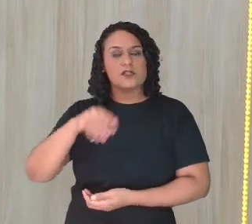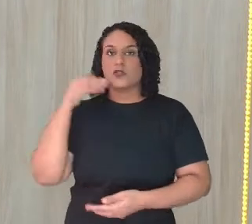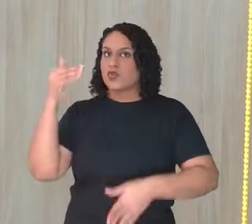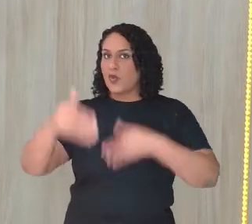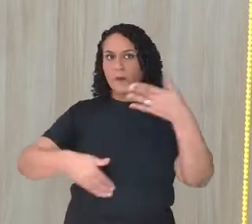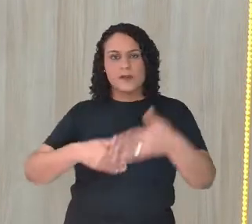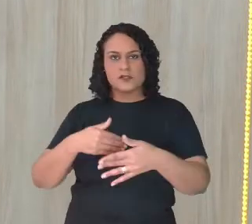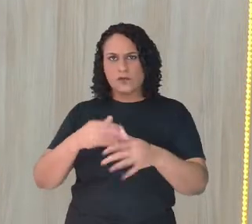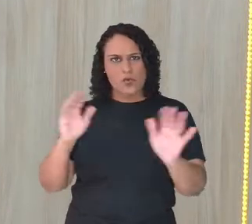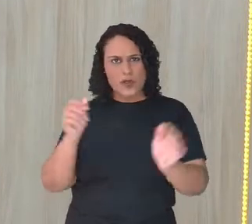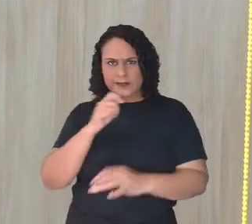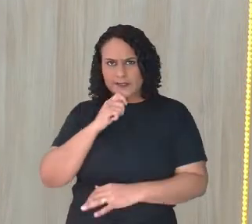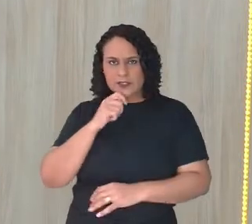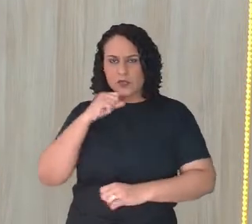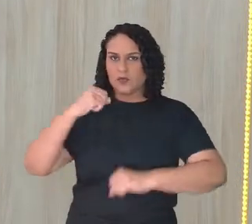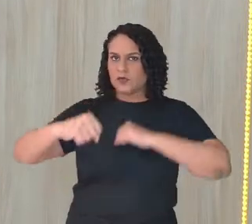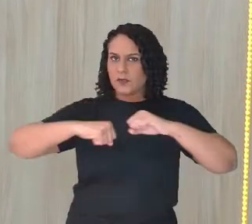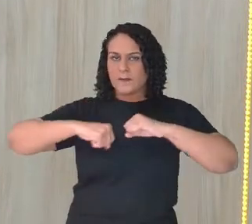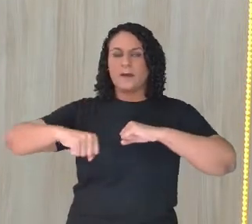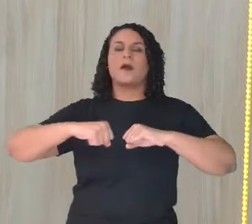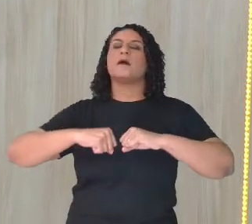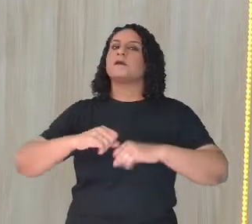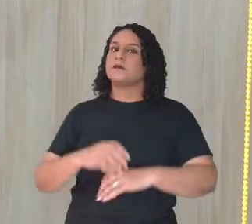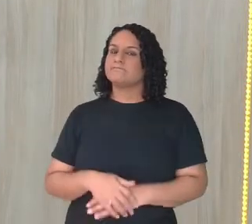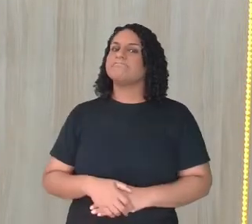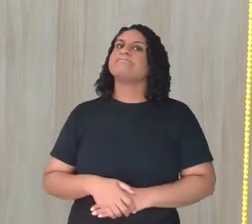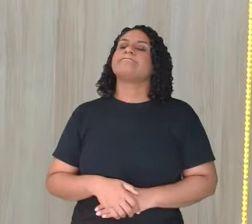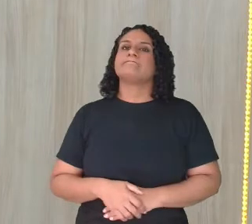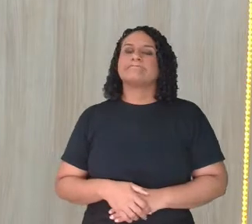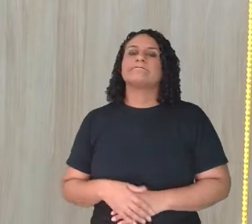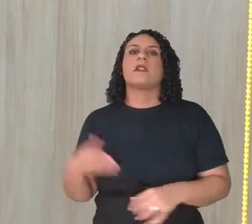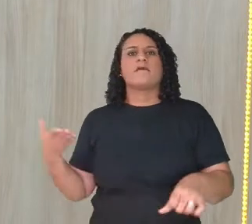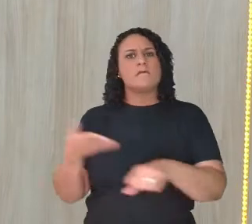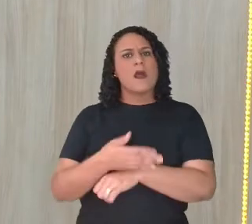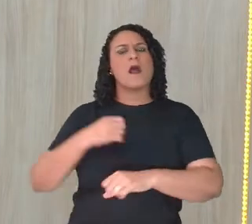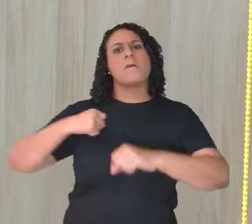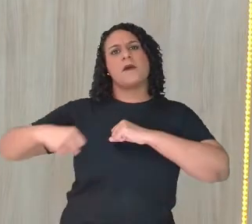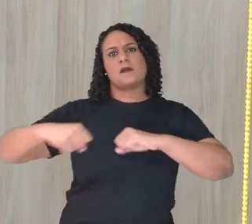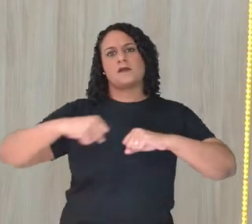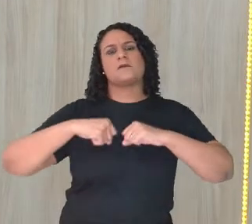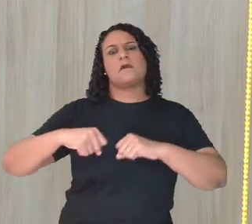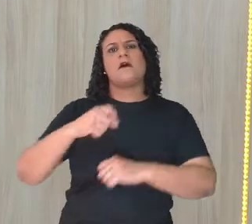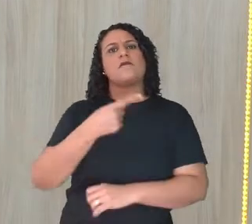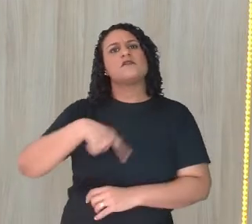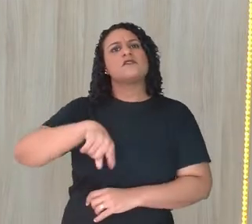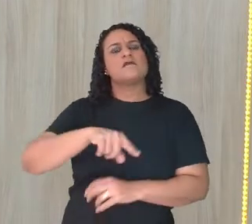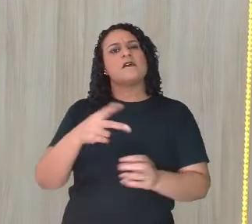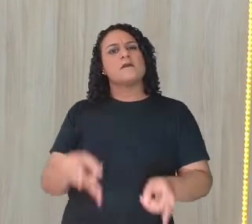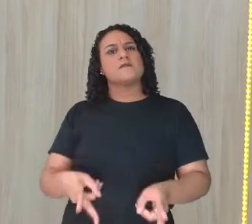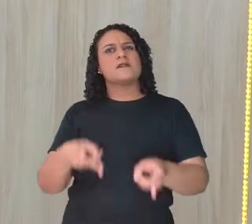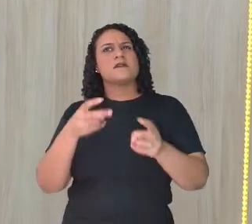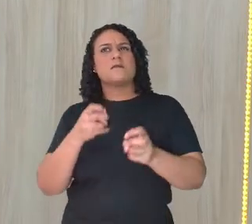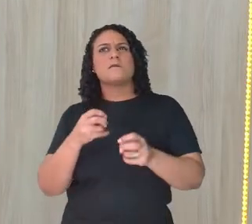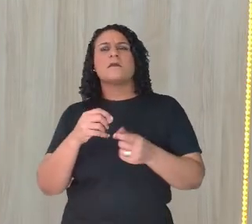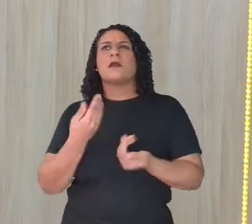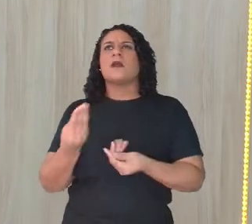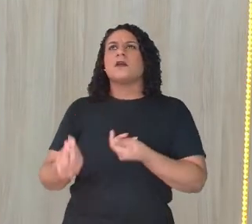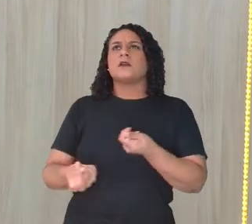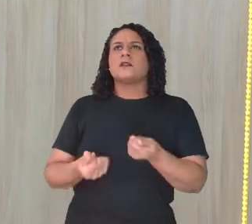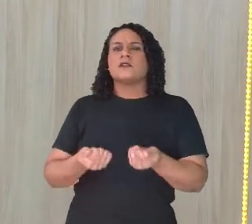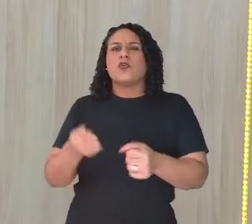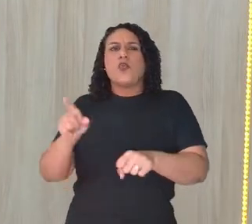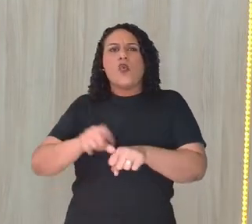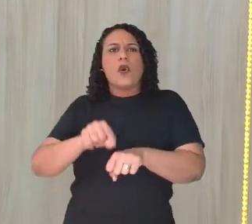debate, procure participar. Porque você vai ver o quanto você vai adquirir argumentos, o quanto você vai